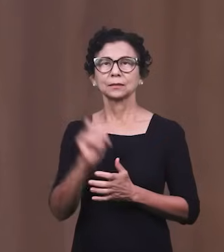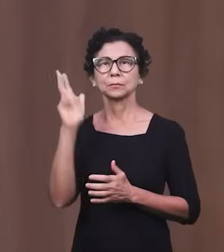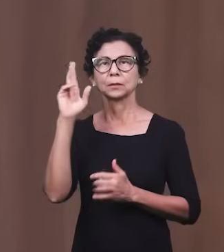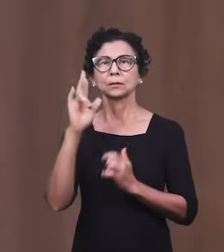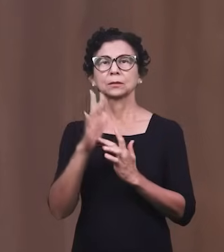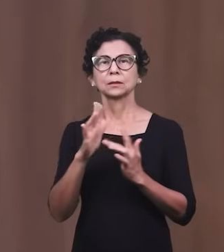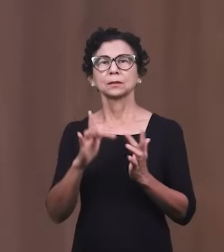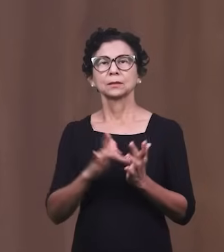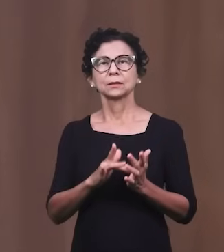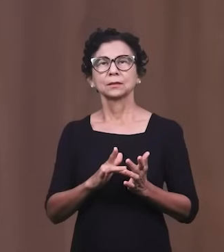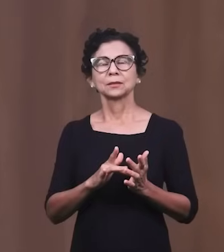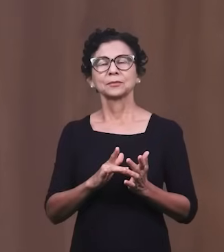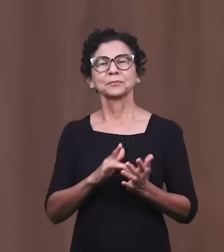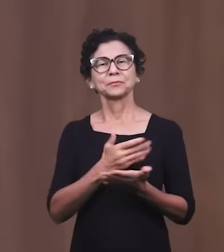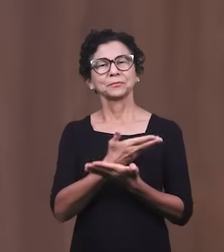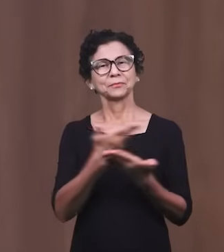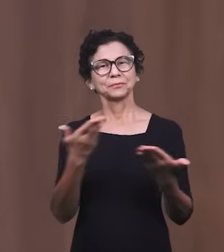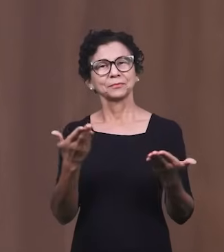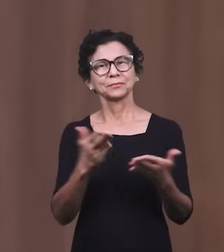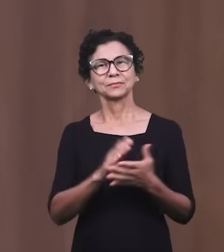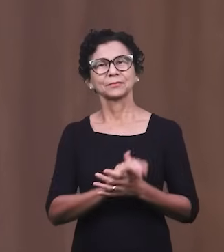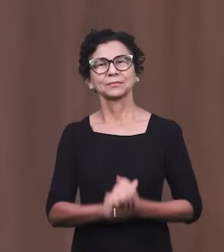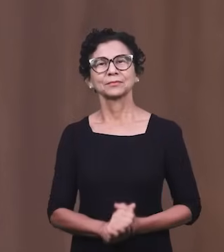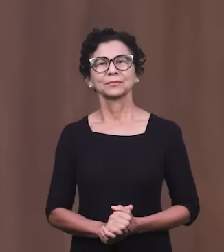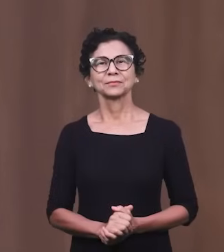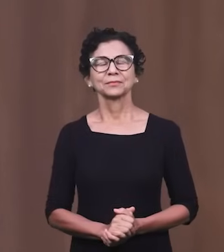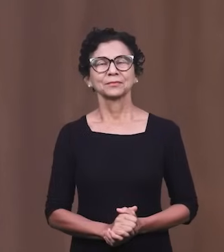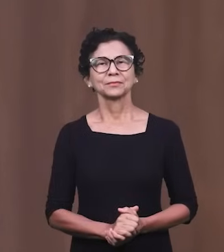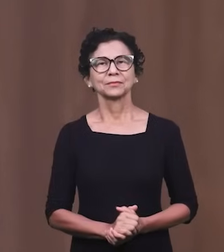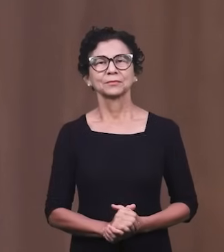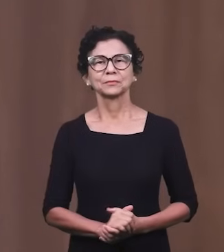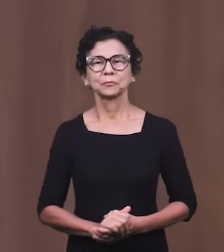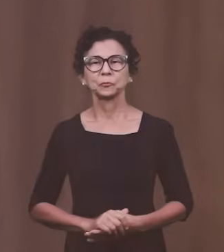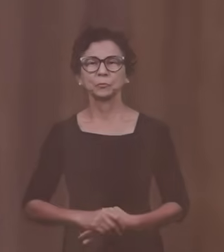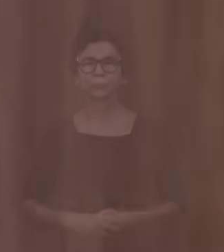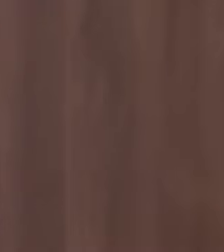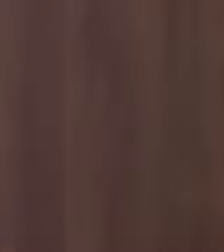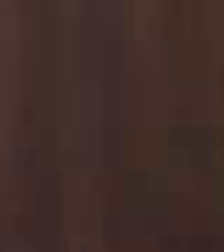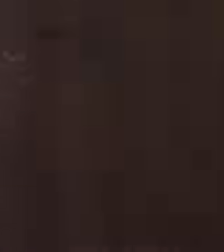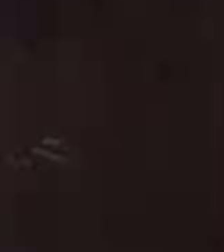despedir então de todos com a paz do Senhor Jesus amém